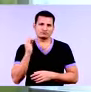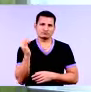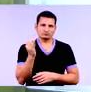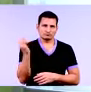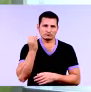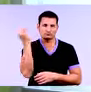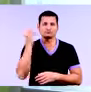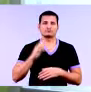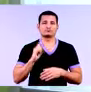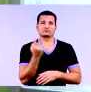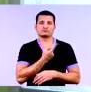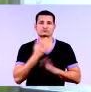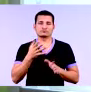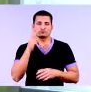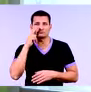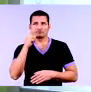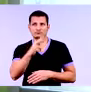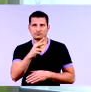vimos